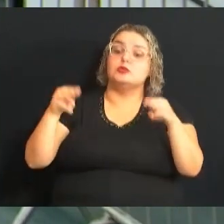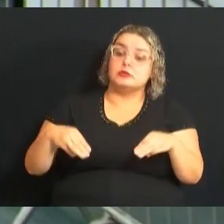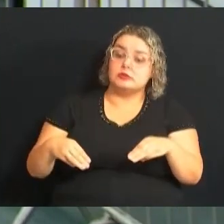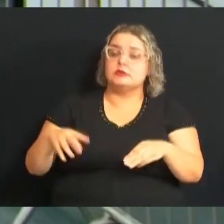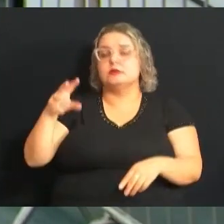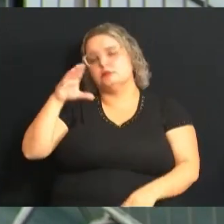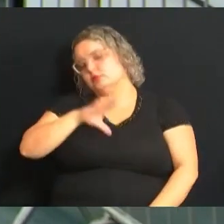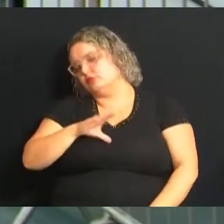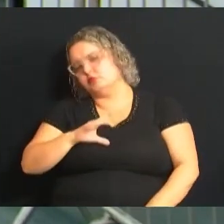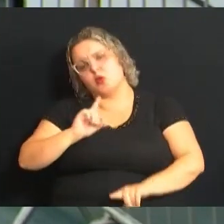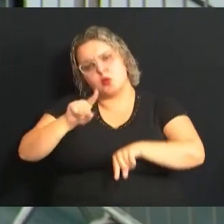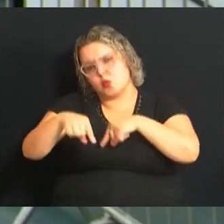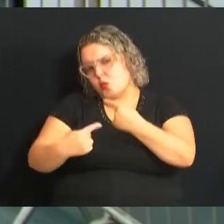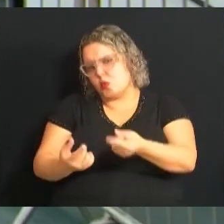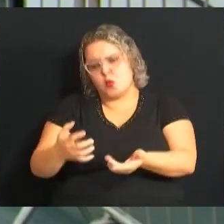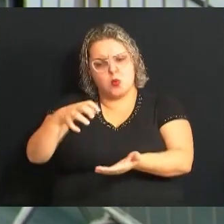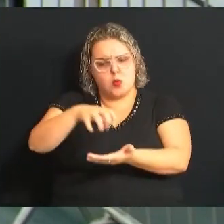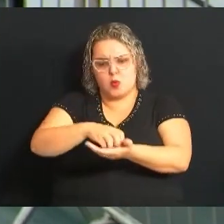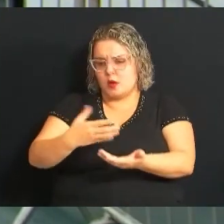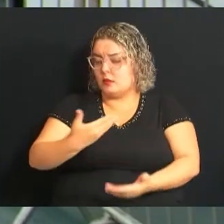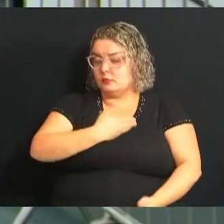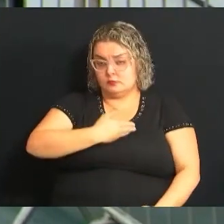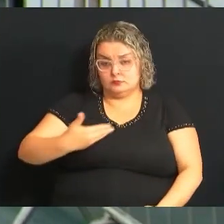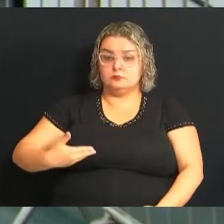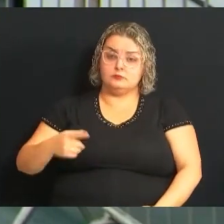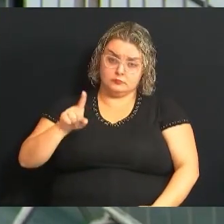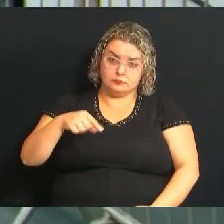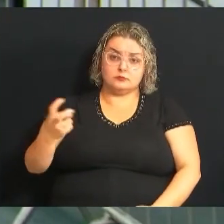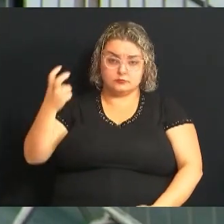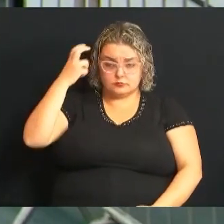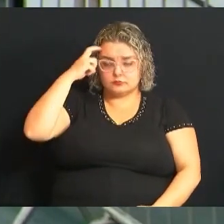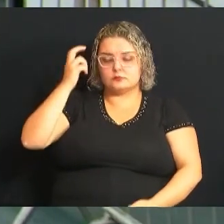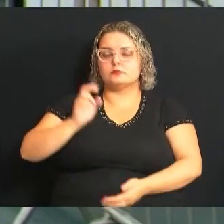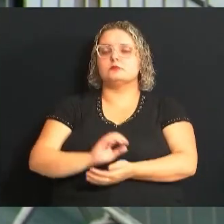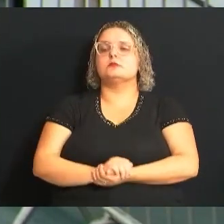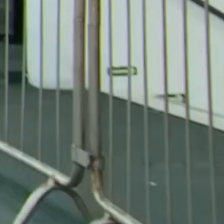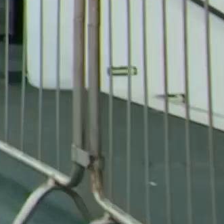de outro órgão público assim de cultura.